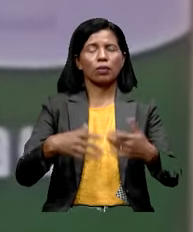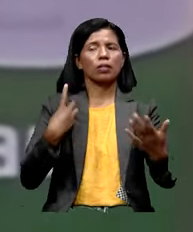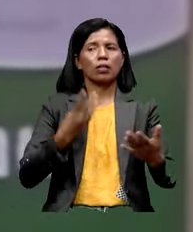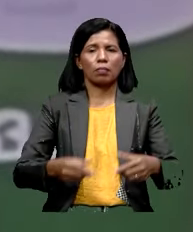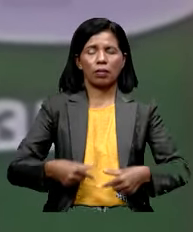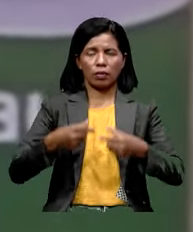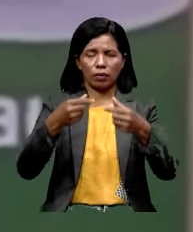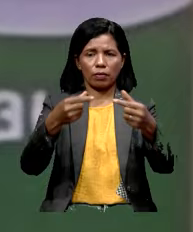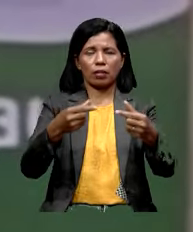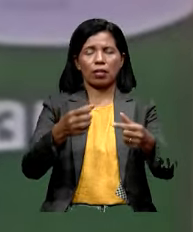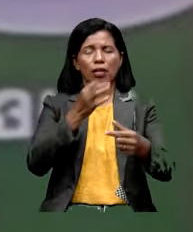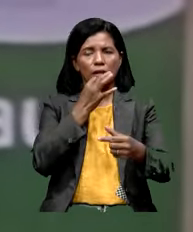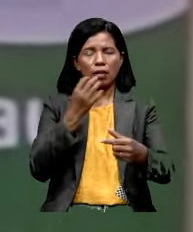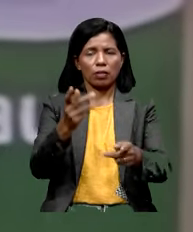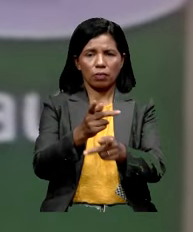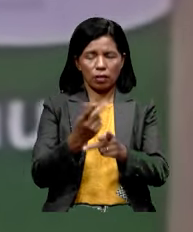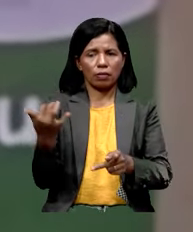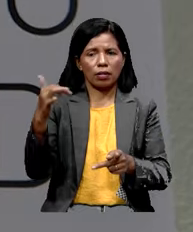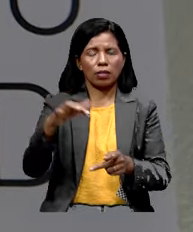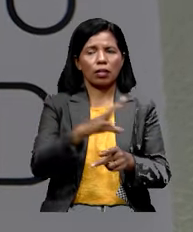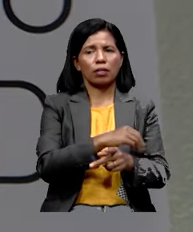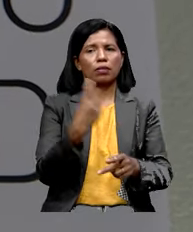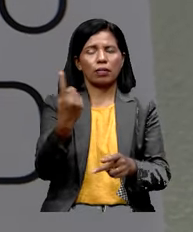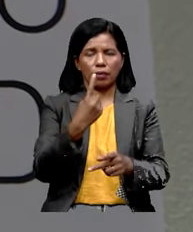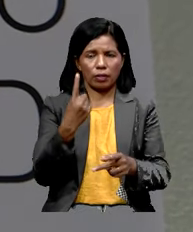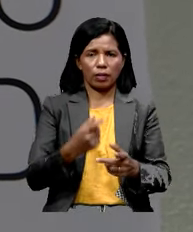oferece medidas aí em seguro para Sira, para Sira tu mantém